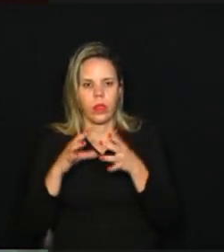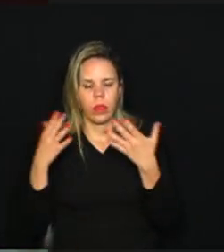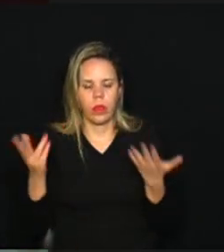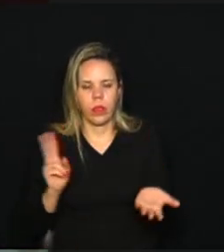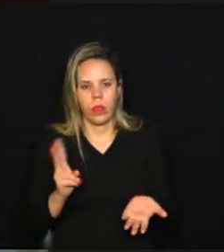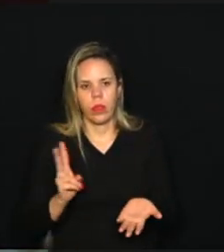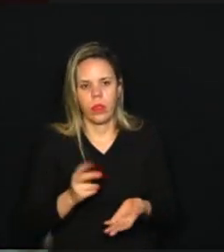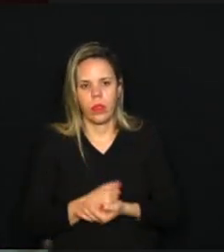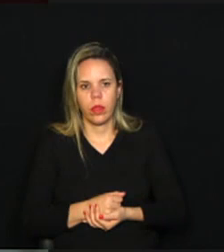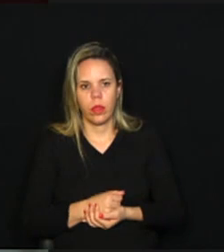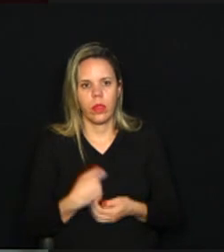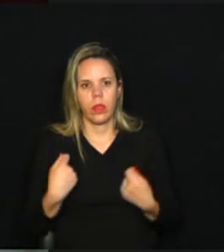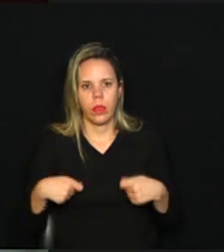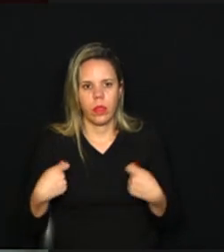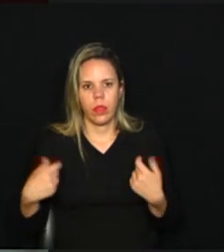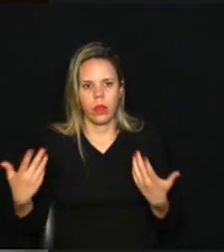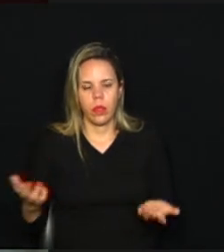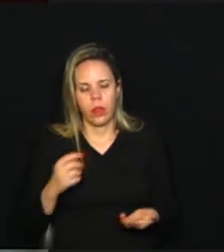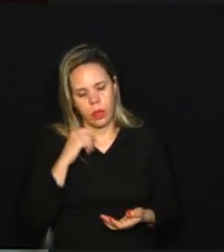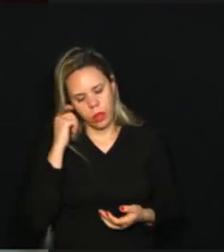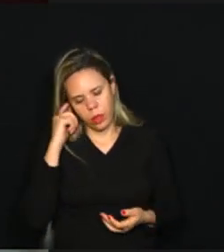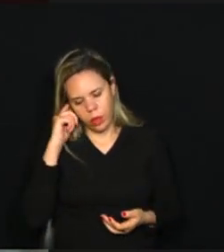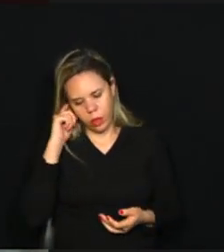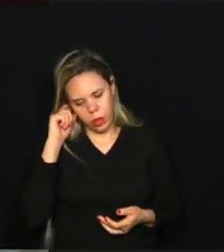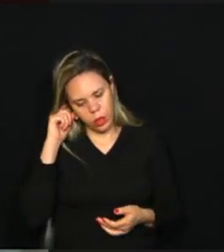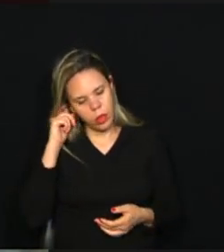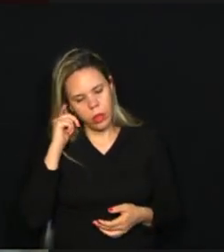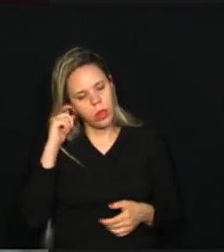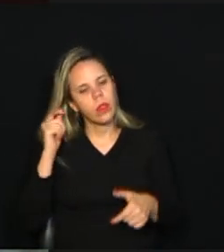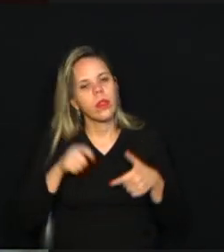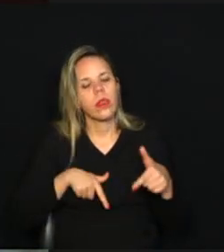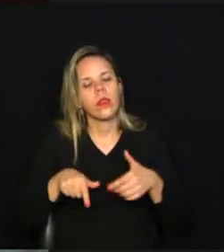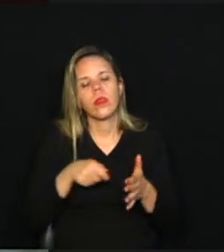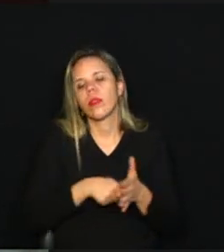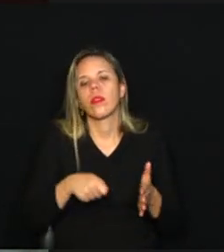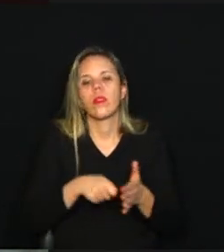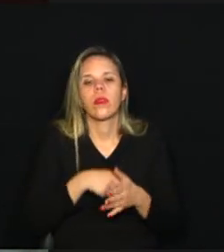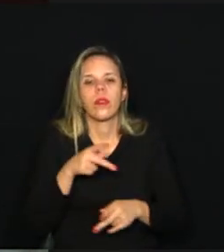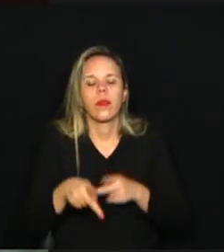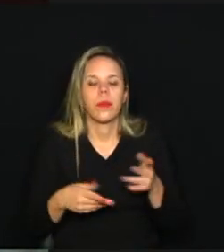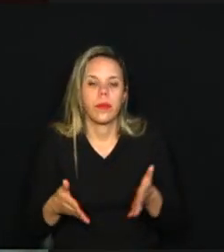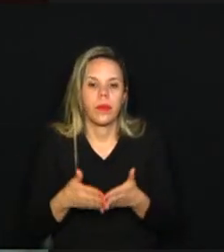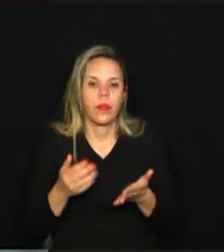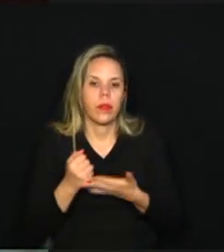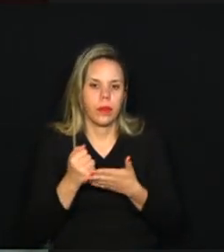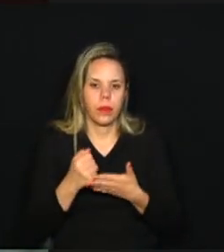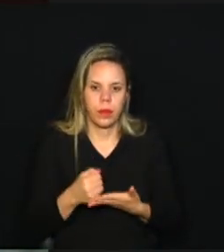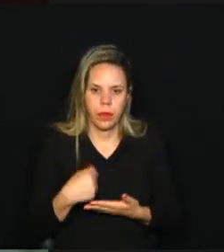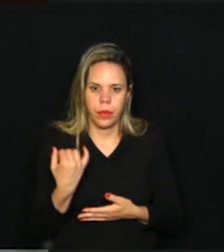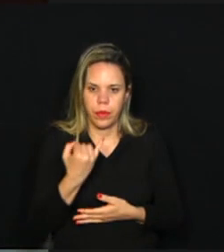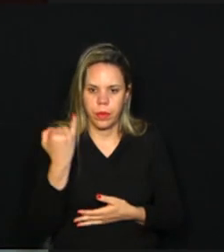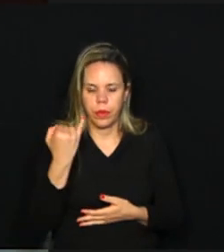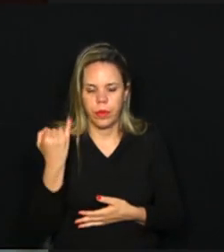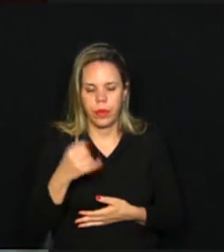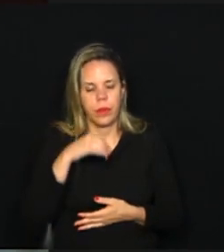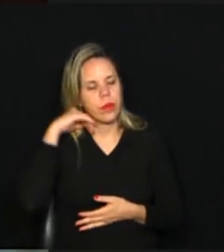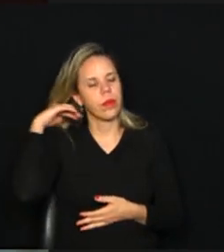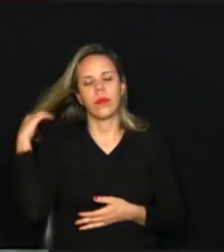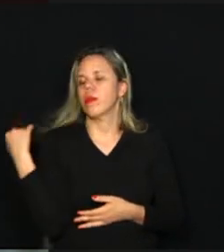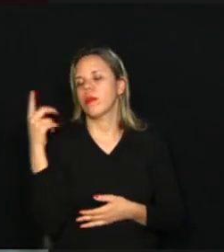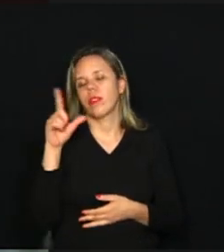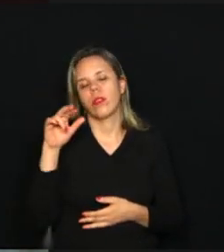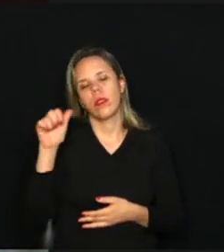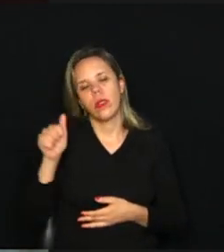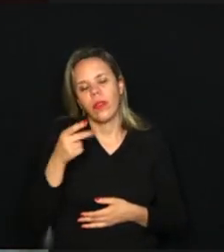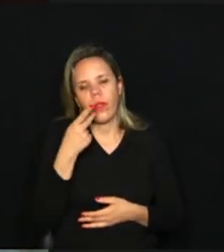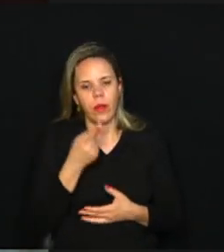para poder, o que precisar, para a gente mobilizar as comunidades para ajudar nisso daí, que foi muito importante o que a Luciana falou.